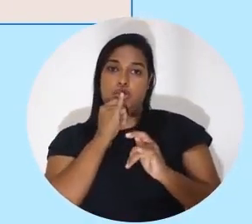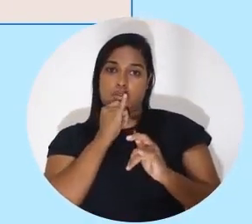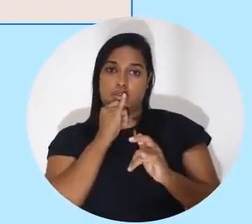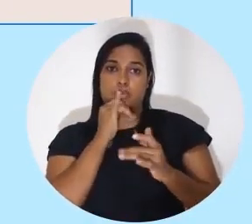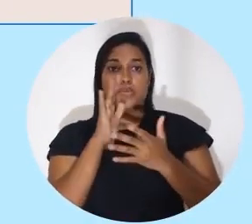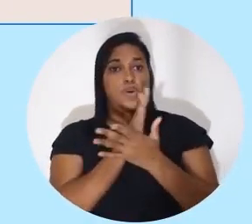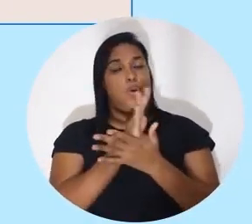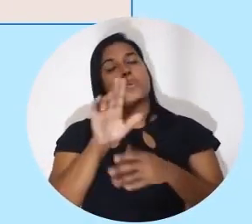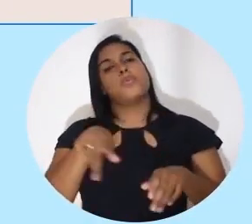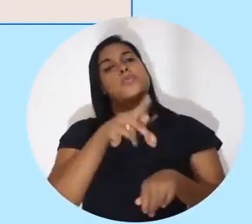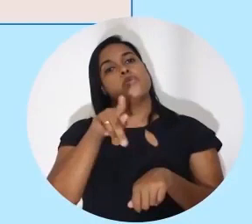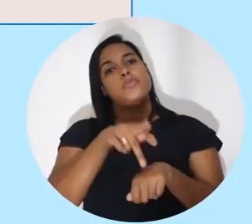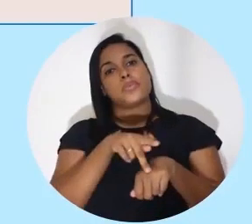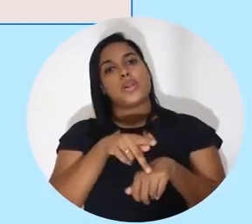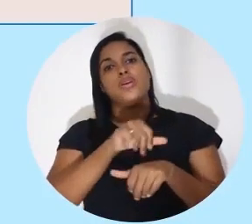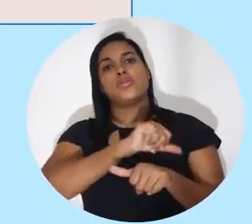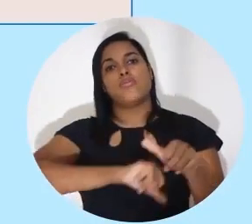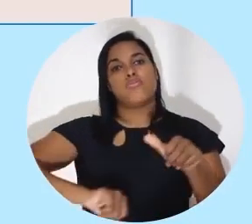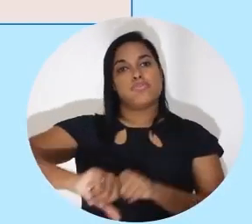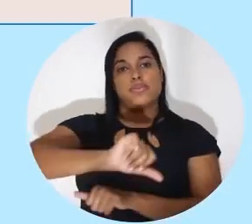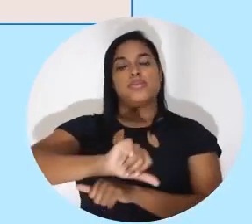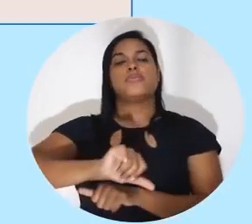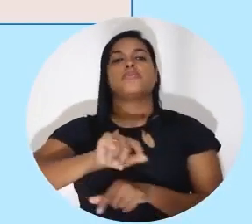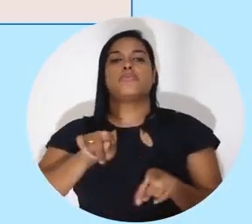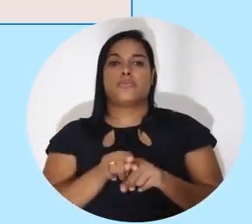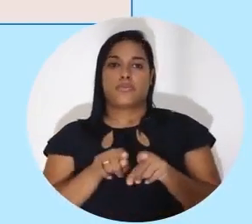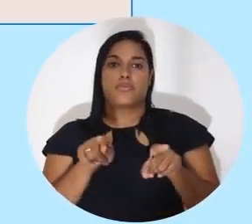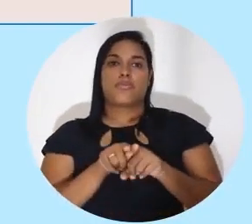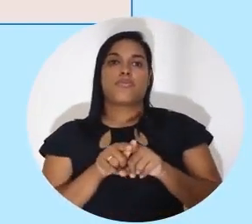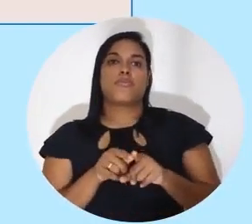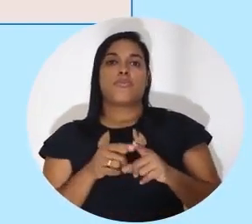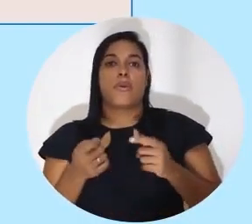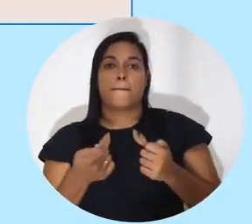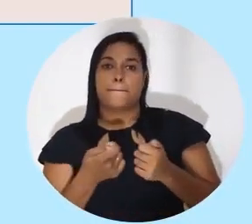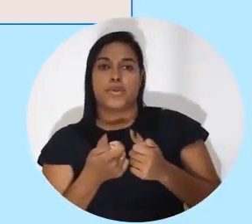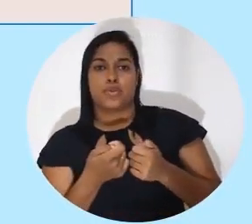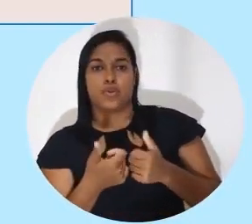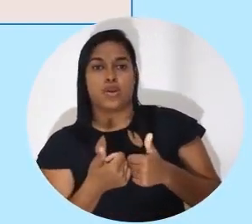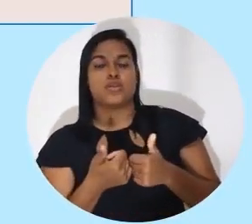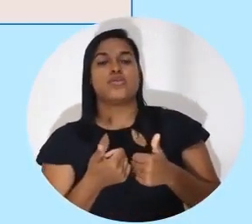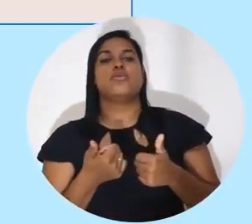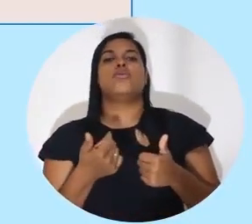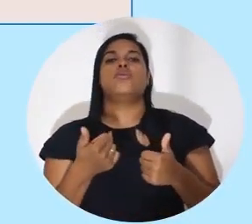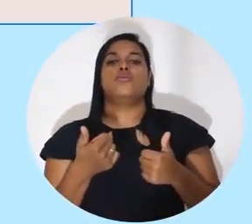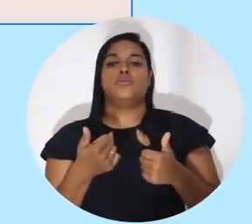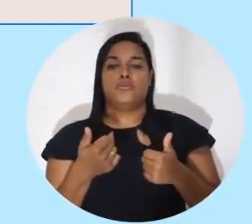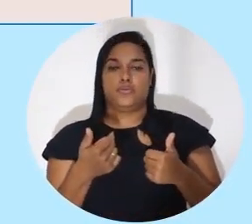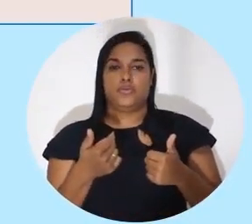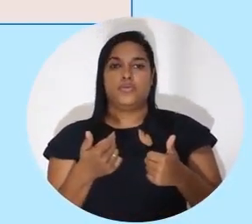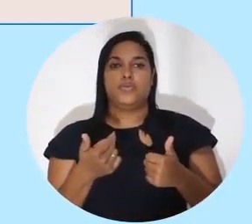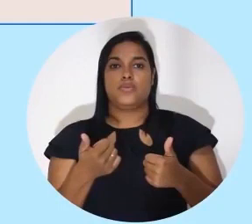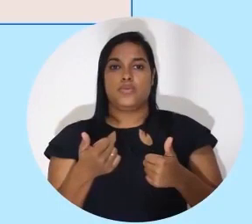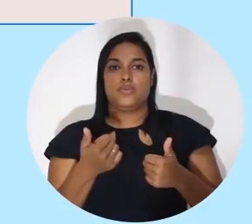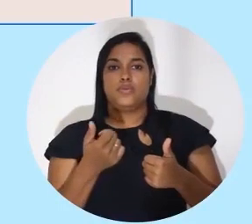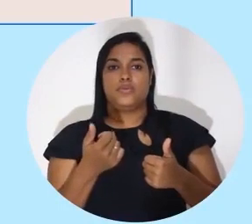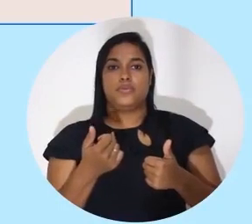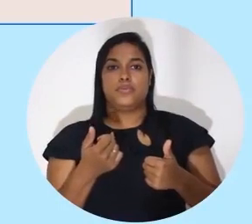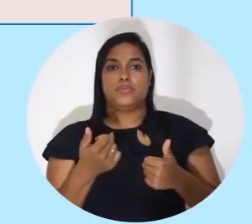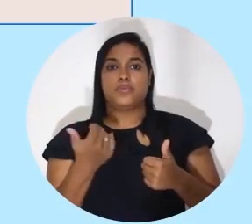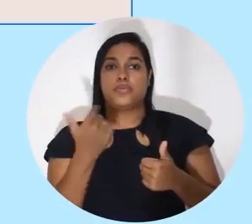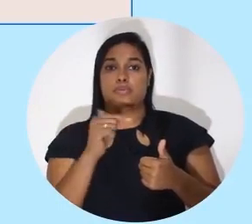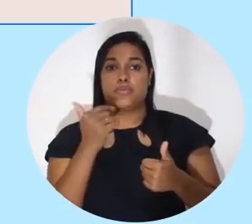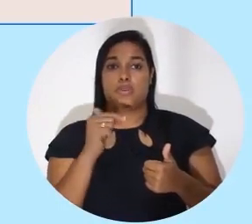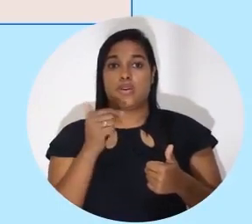quando algum país resolve transferir parte da renda para as doações, e nesse caso